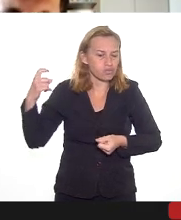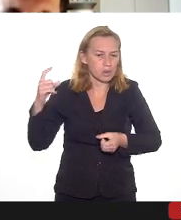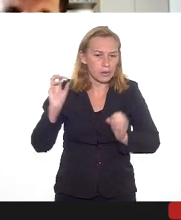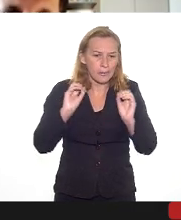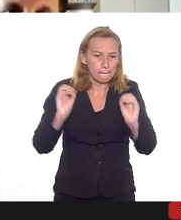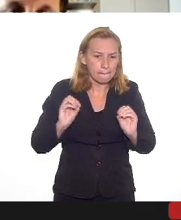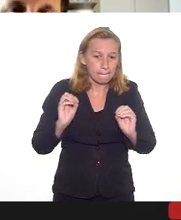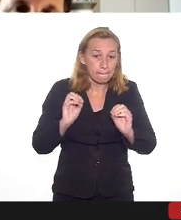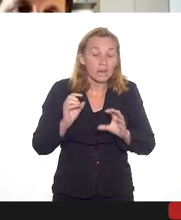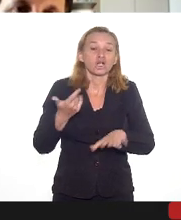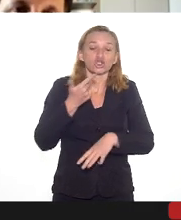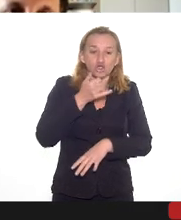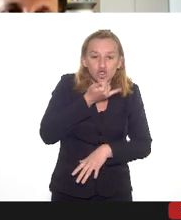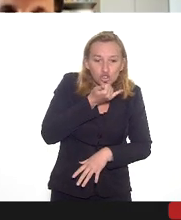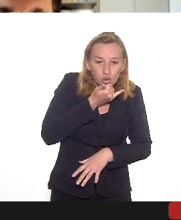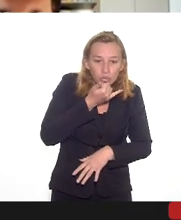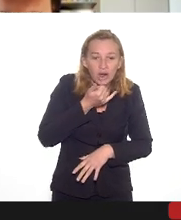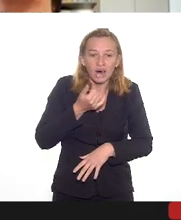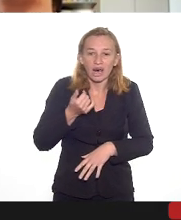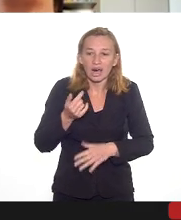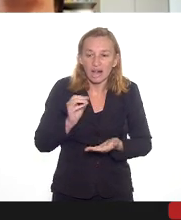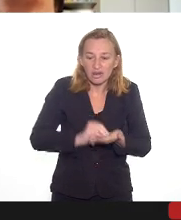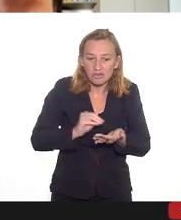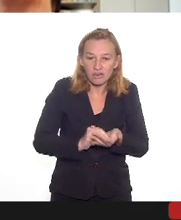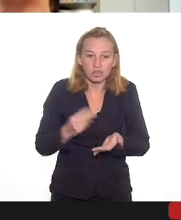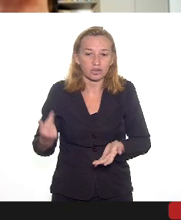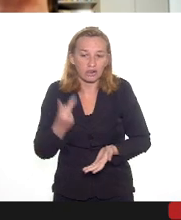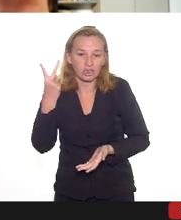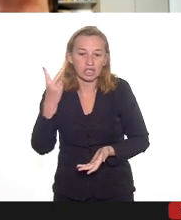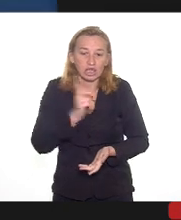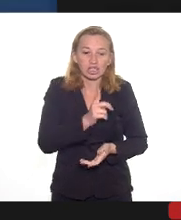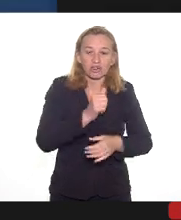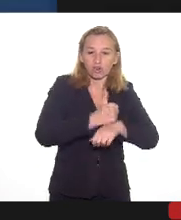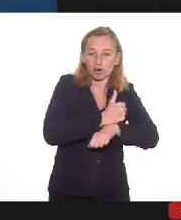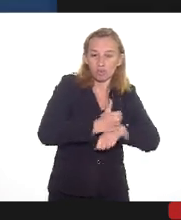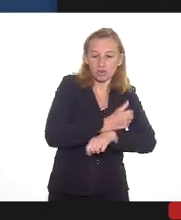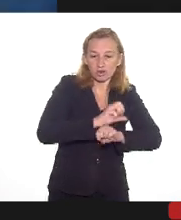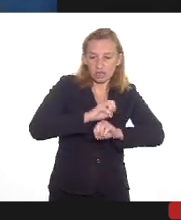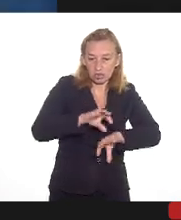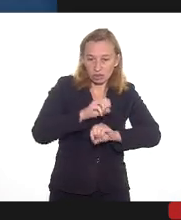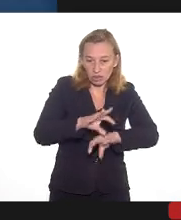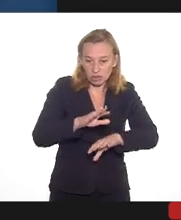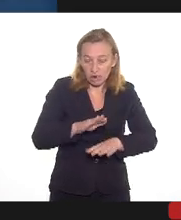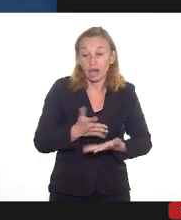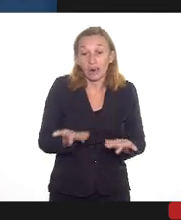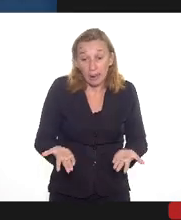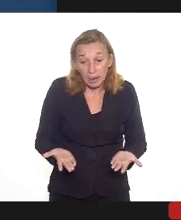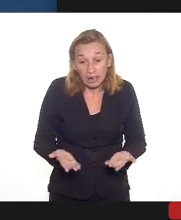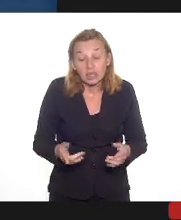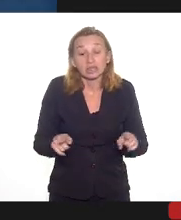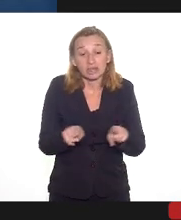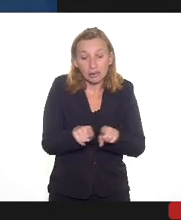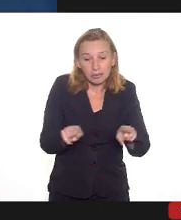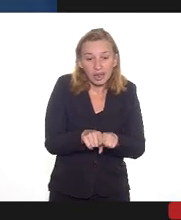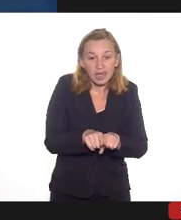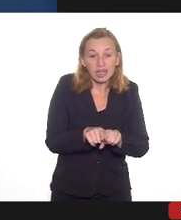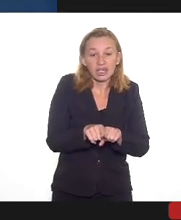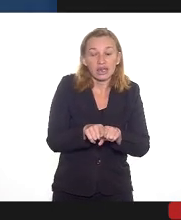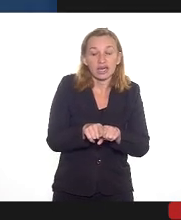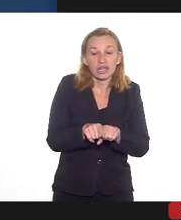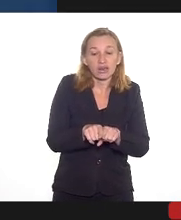Desculpe. É a desvalorização, não apenas dos profissionais de educação, o que já seria muito, é a desvalorização e